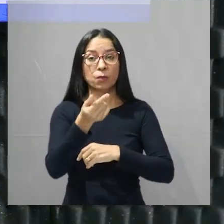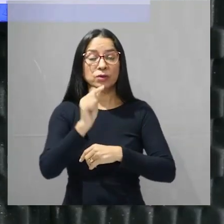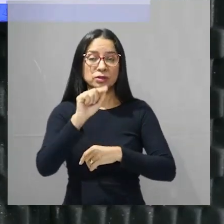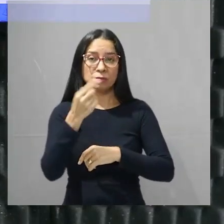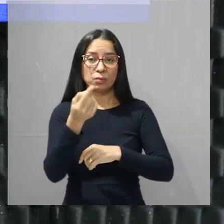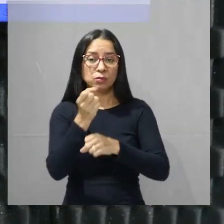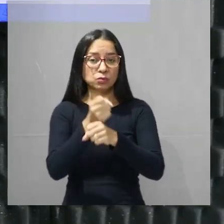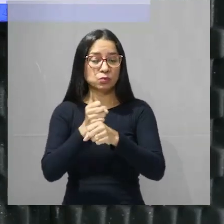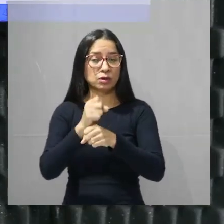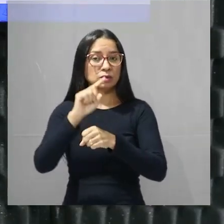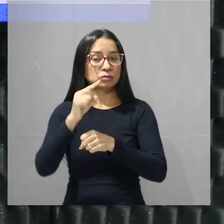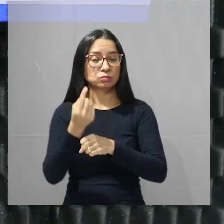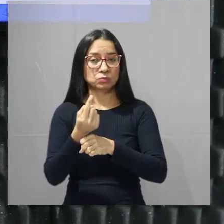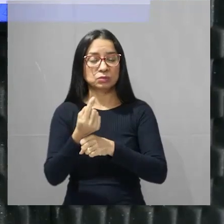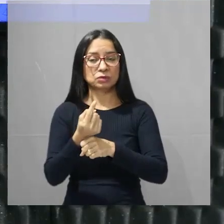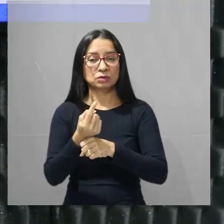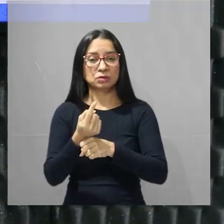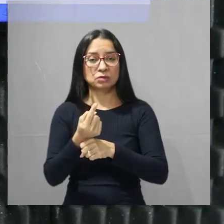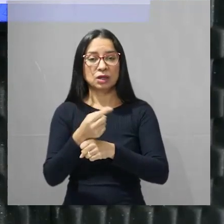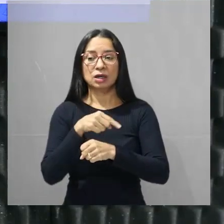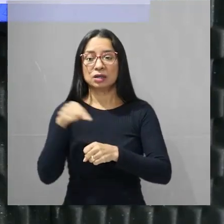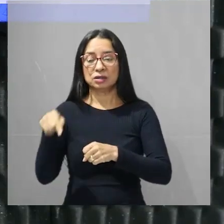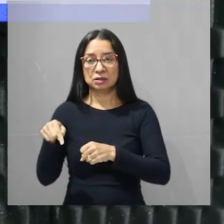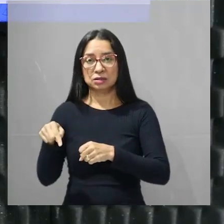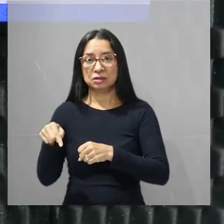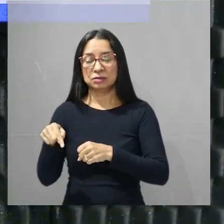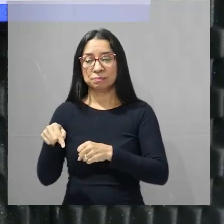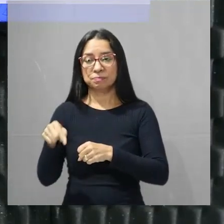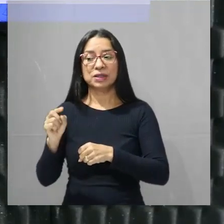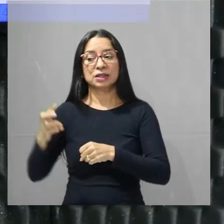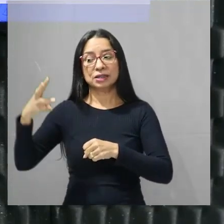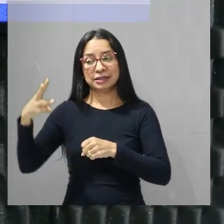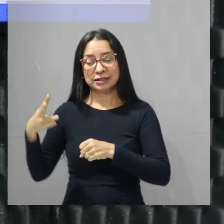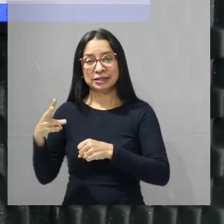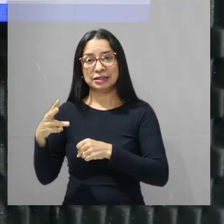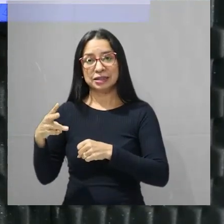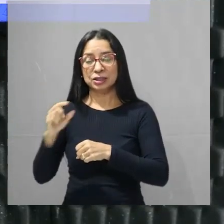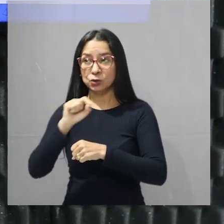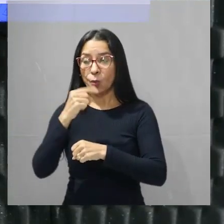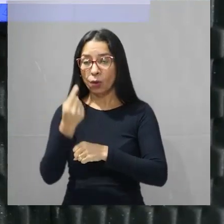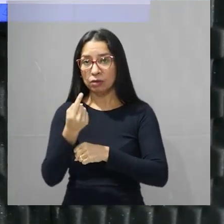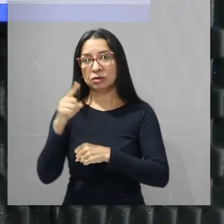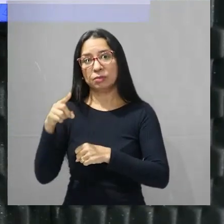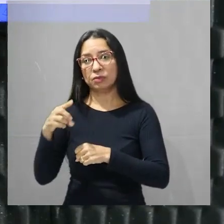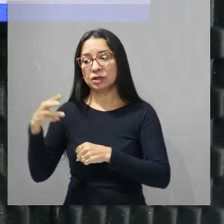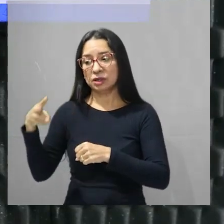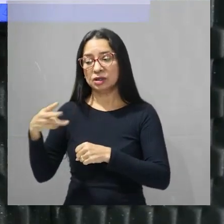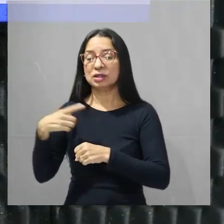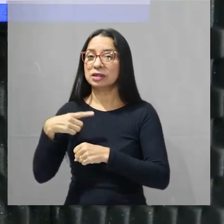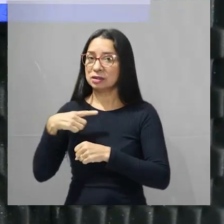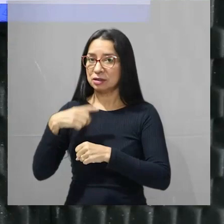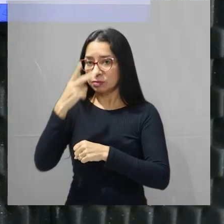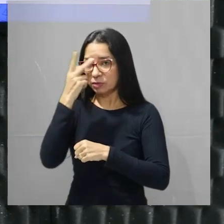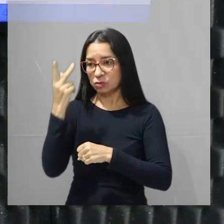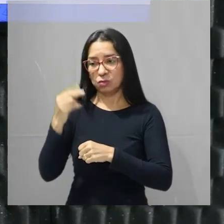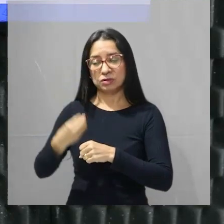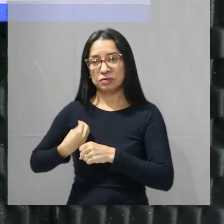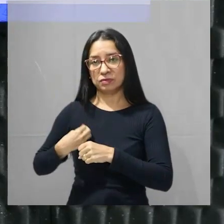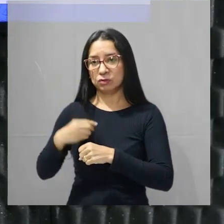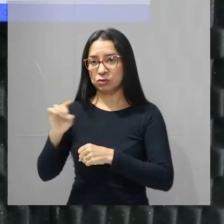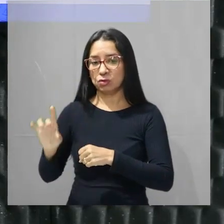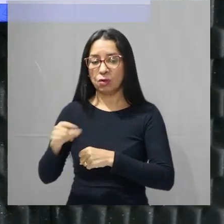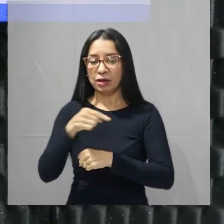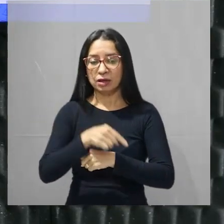10 habitantes. Só que agora o espaço rural que tinha 5, agora só tem 3 pessoas. E o espaço urbano que tinha 5, agora tem